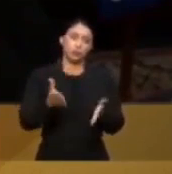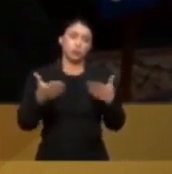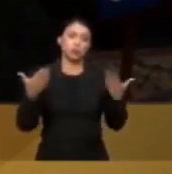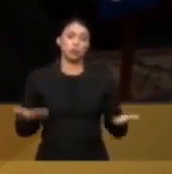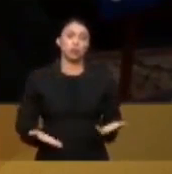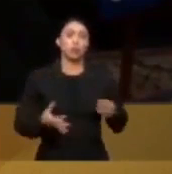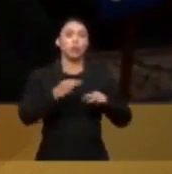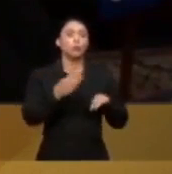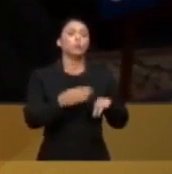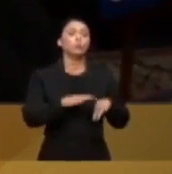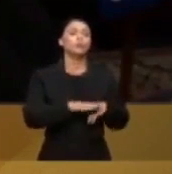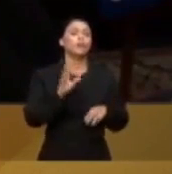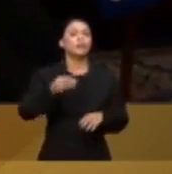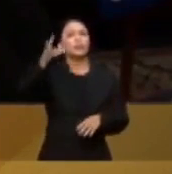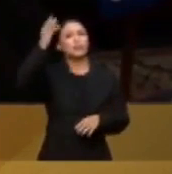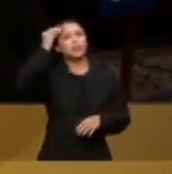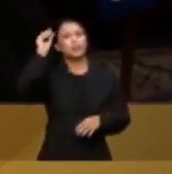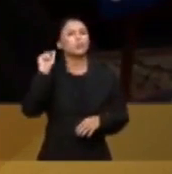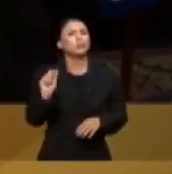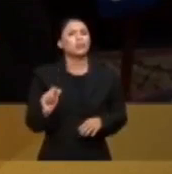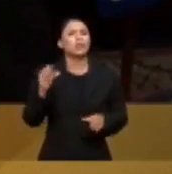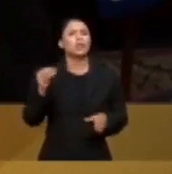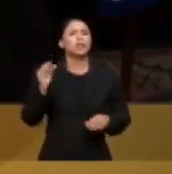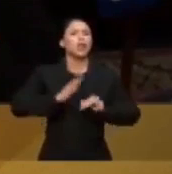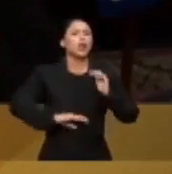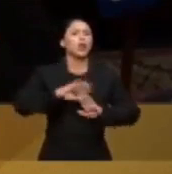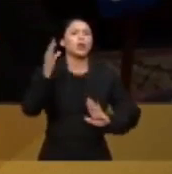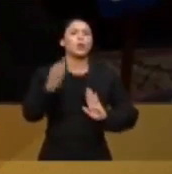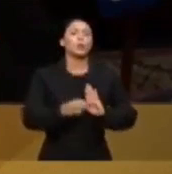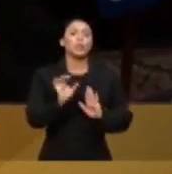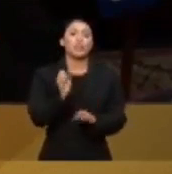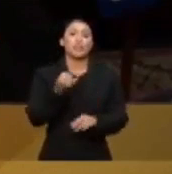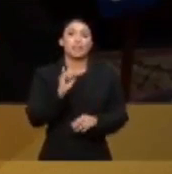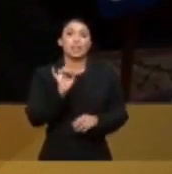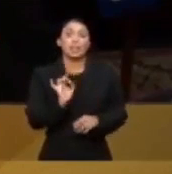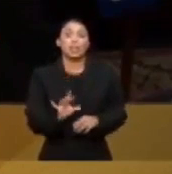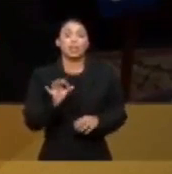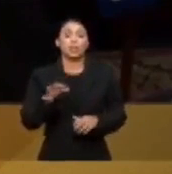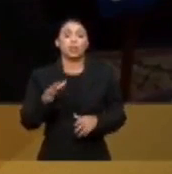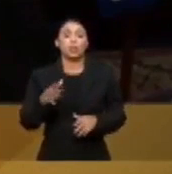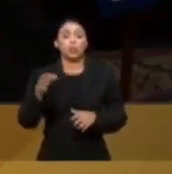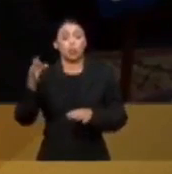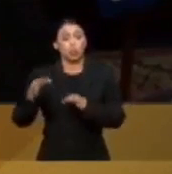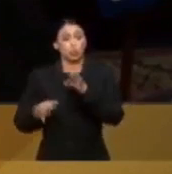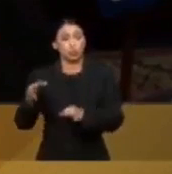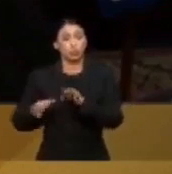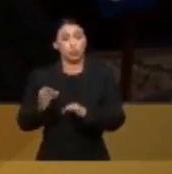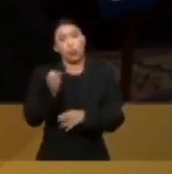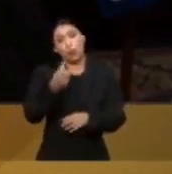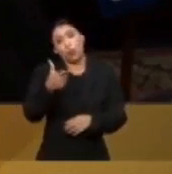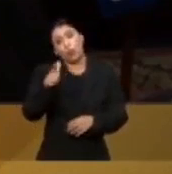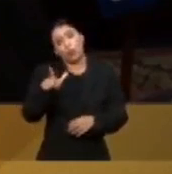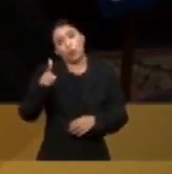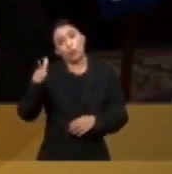quais ações estariam compreendidas nessa competência, se somente os jurídicos ou também outras ações, como a